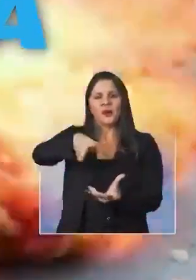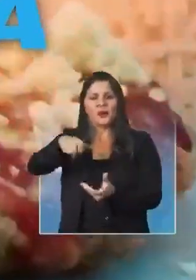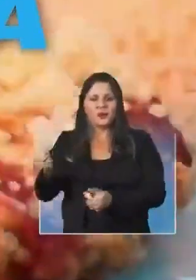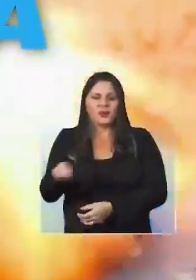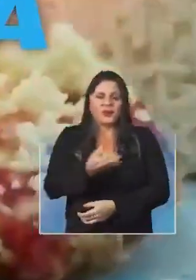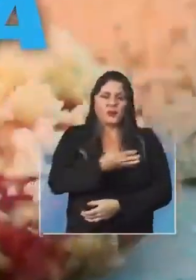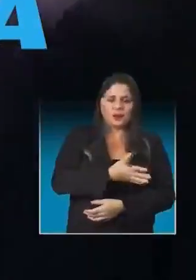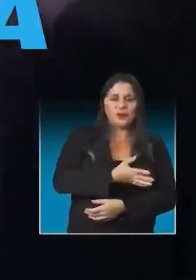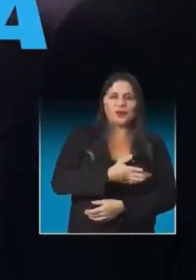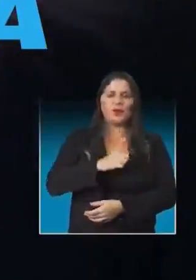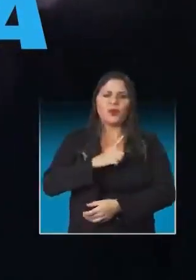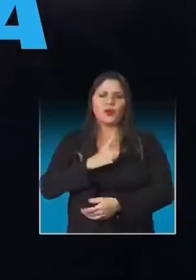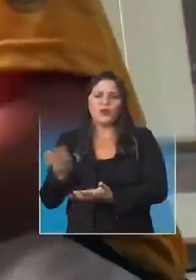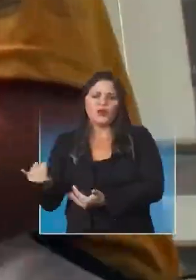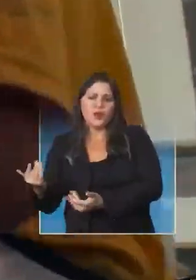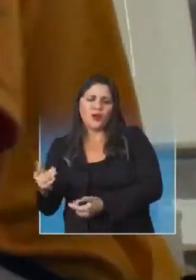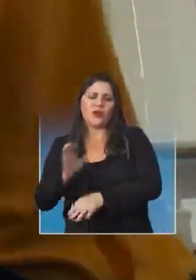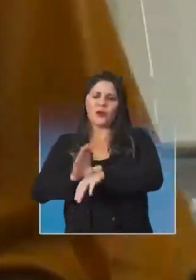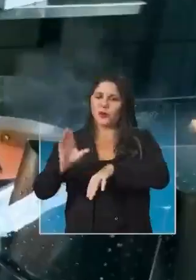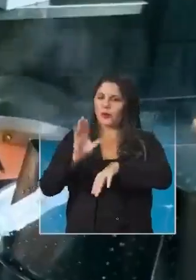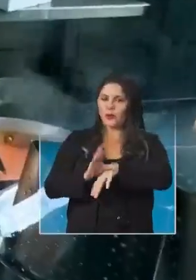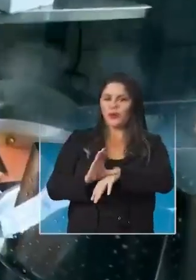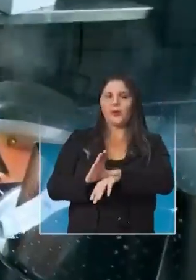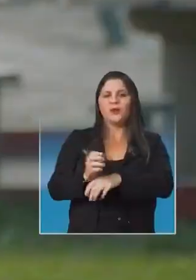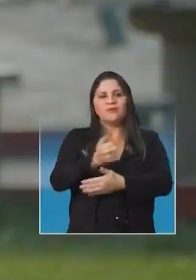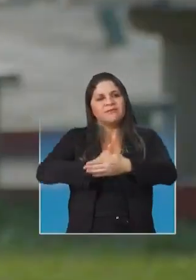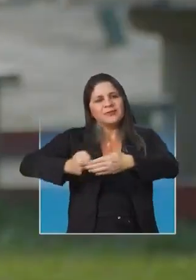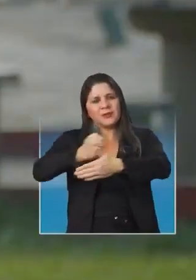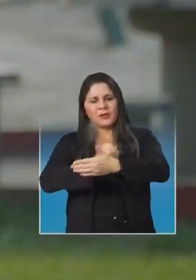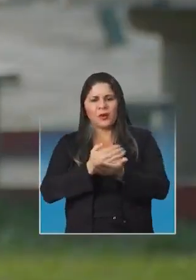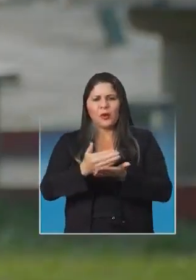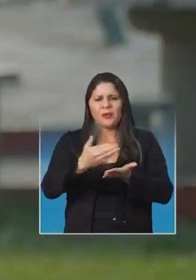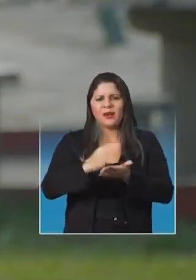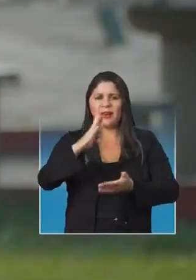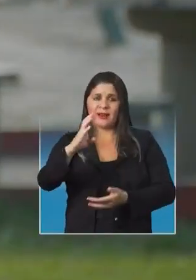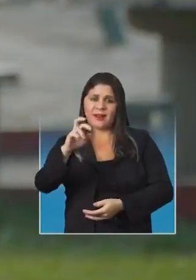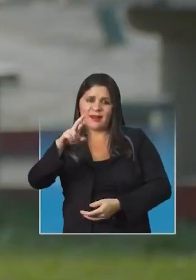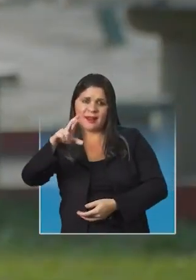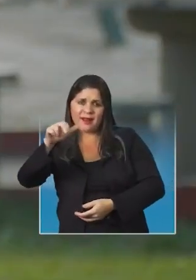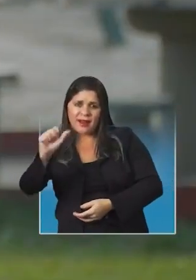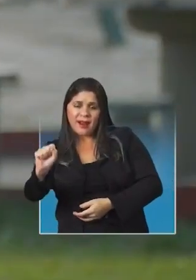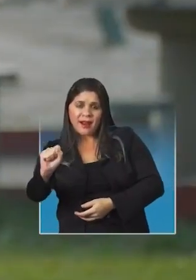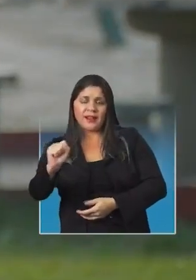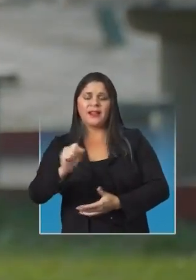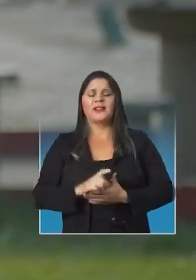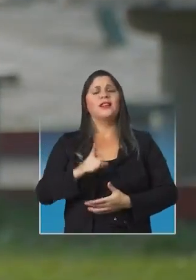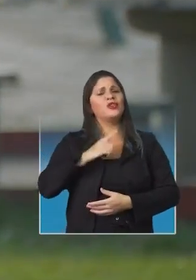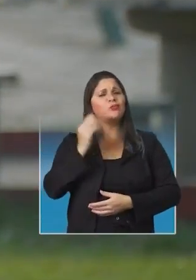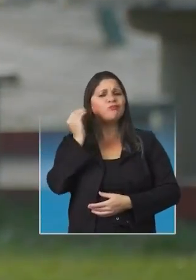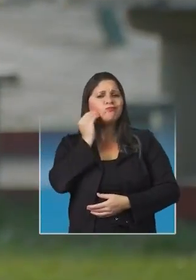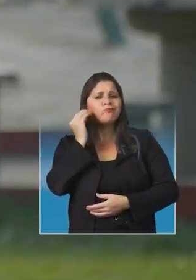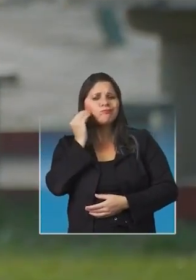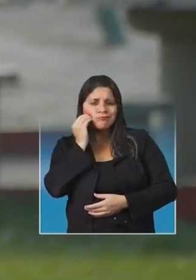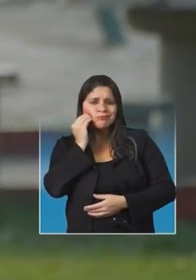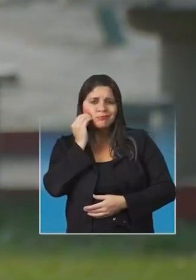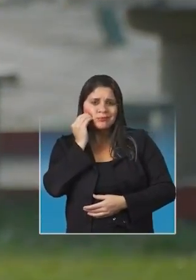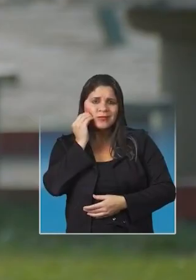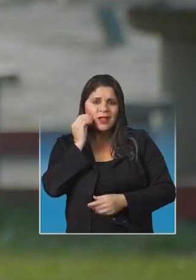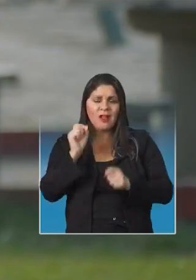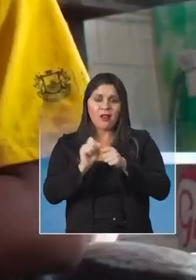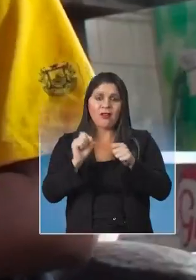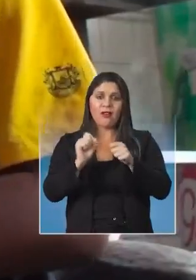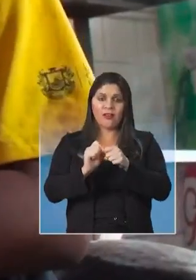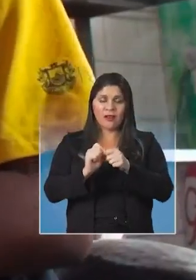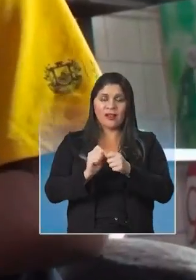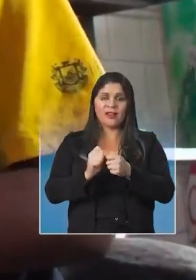têm cursos de gastronomia. Comecei pelo CRAS, pelas minhas conselheiras, né? Tive essa oportunidade de estar fazendo o